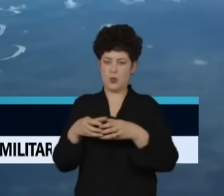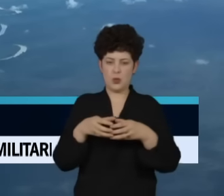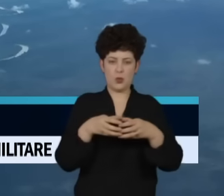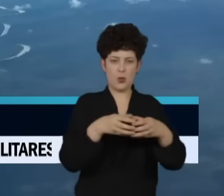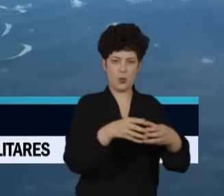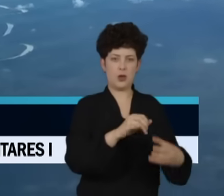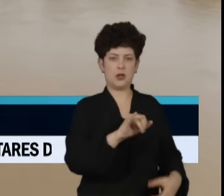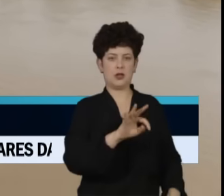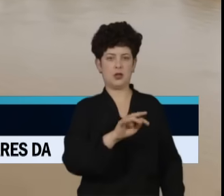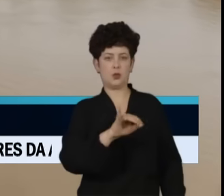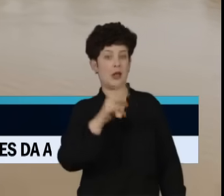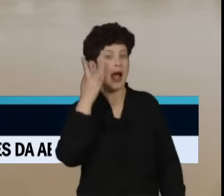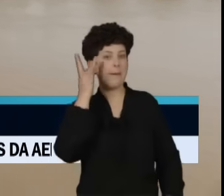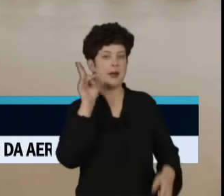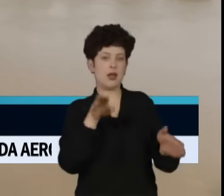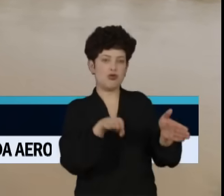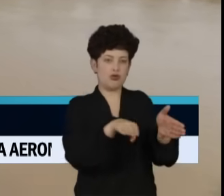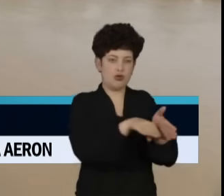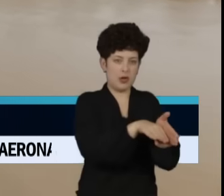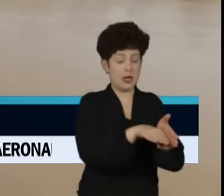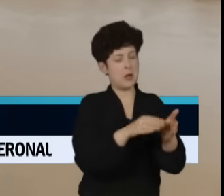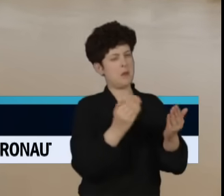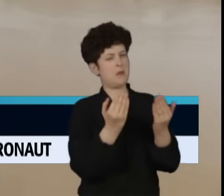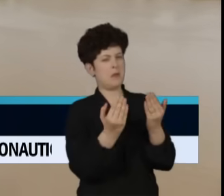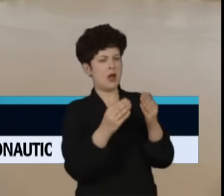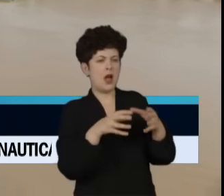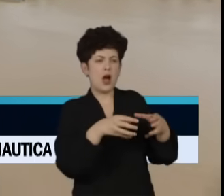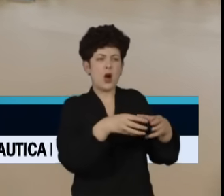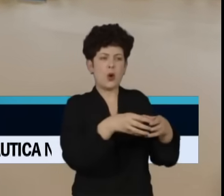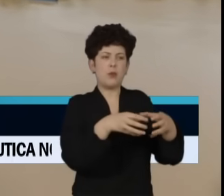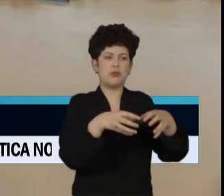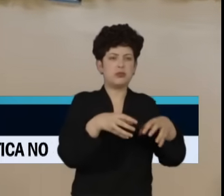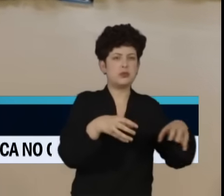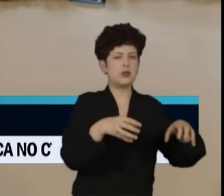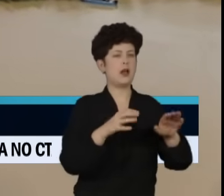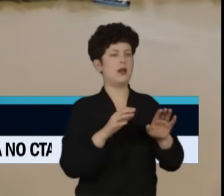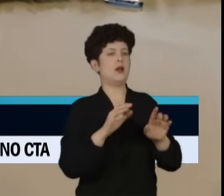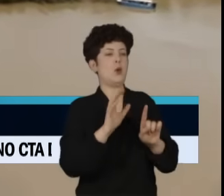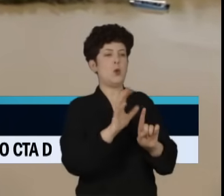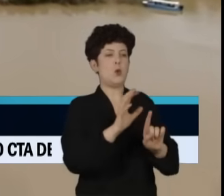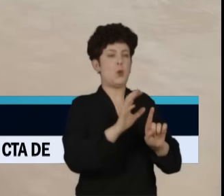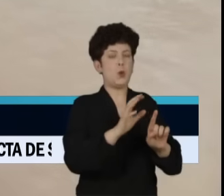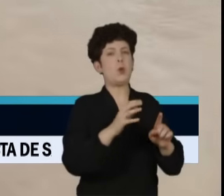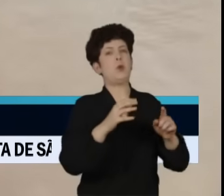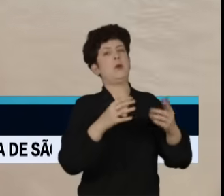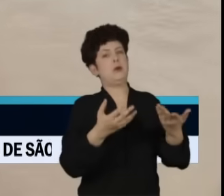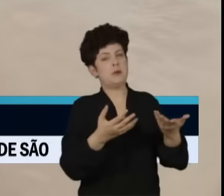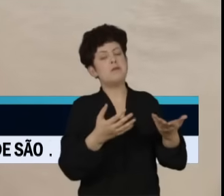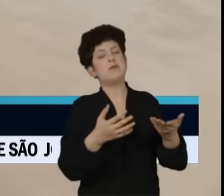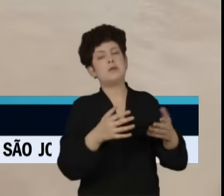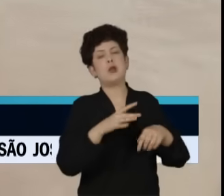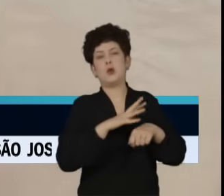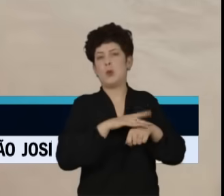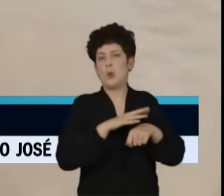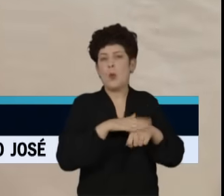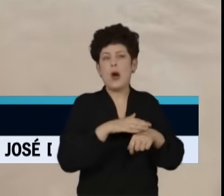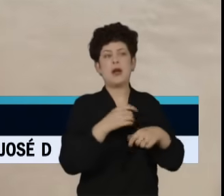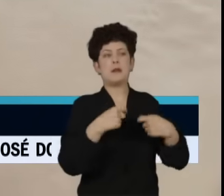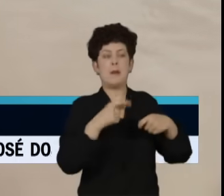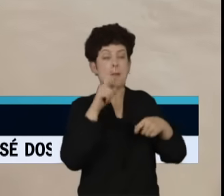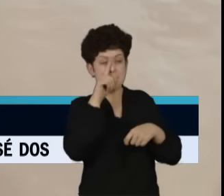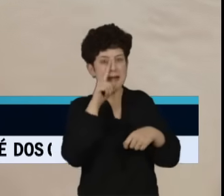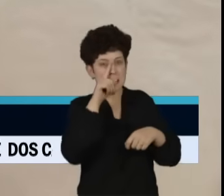Ituí só amanhã. Há suspeita de que a comunidade passe por algum tipo de emergência sanitária ou então de que o território